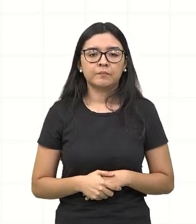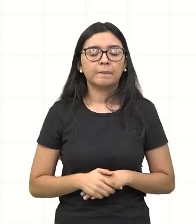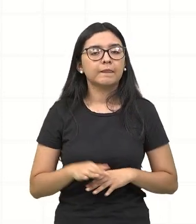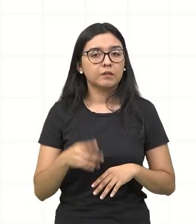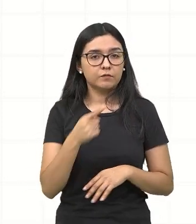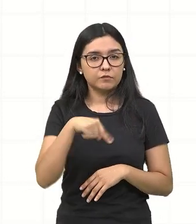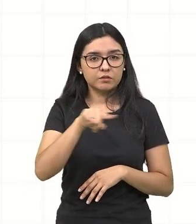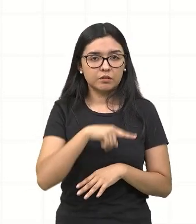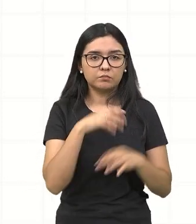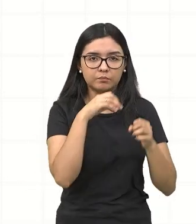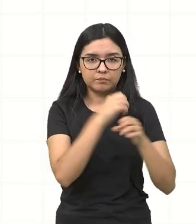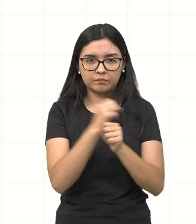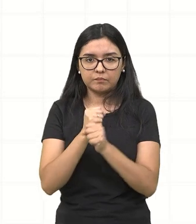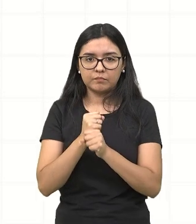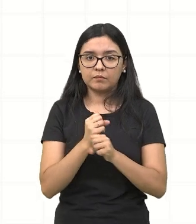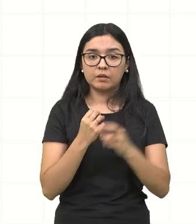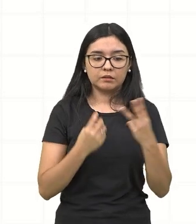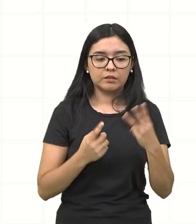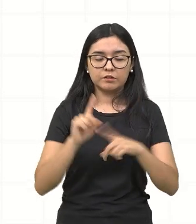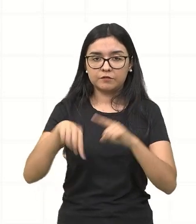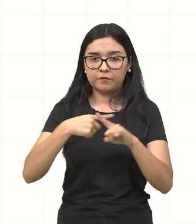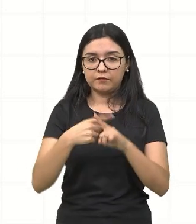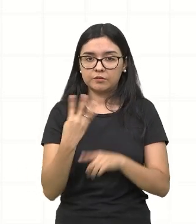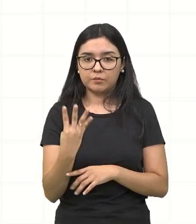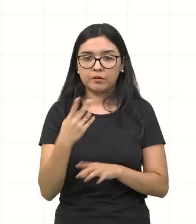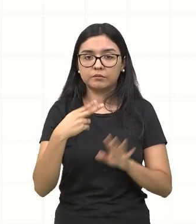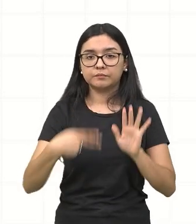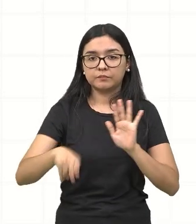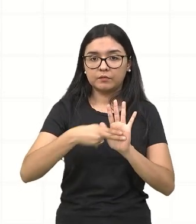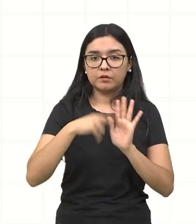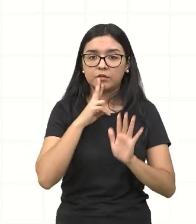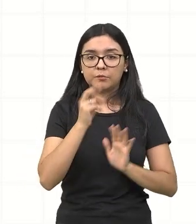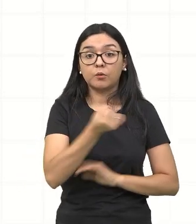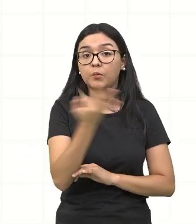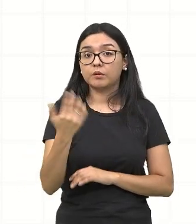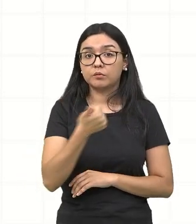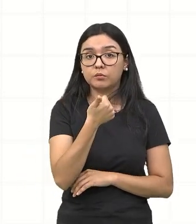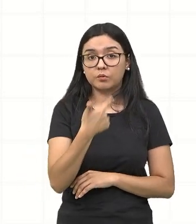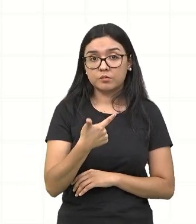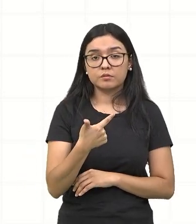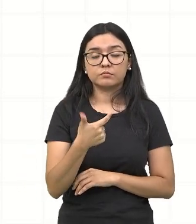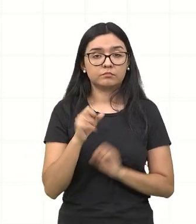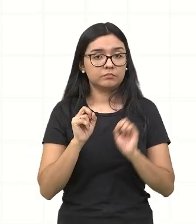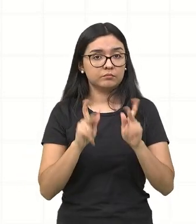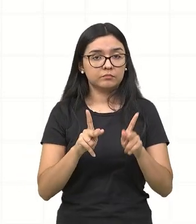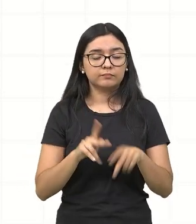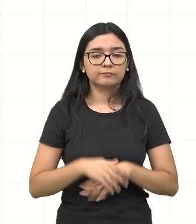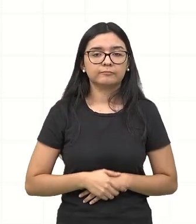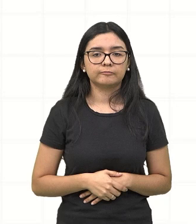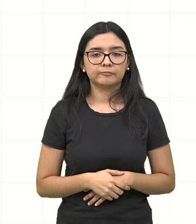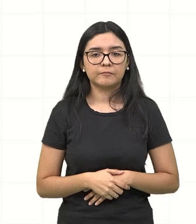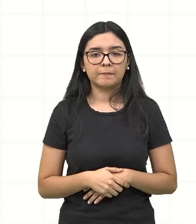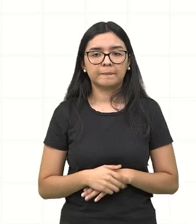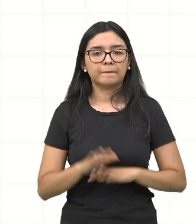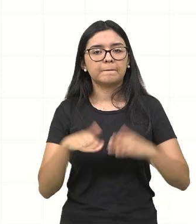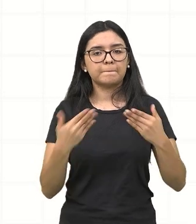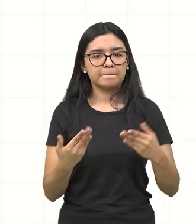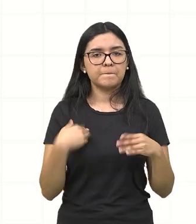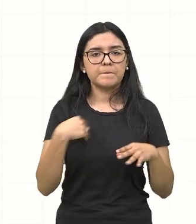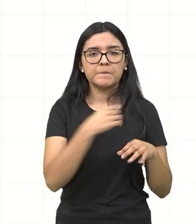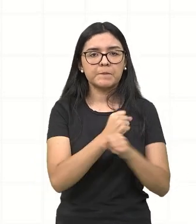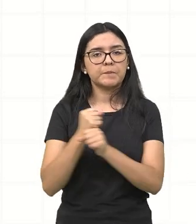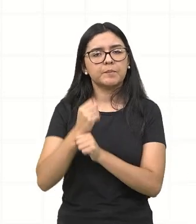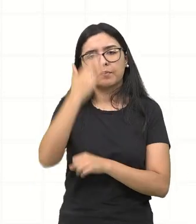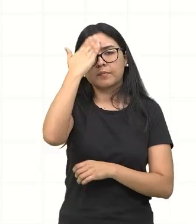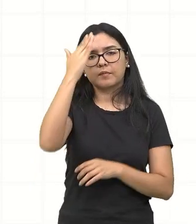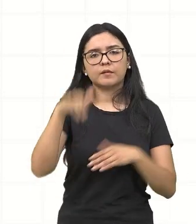continha simples, 3 vezes 4, nós vamos ter isso igual a 12. Então, com essa continha, nós já sabemos